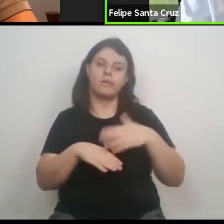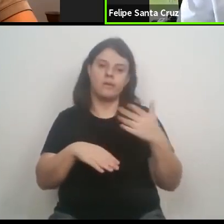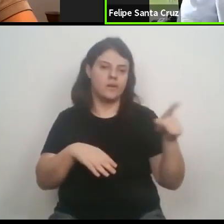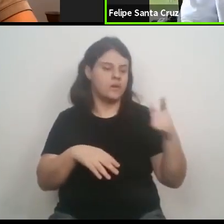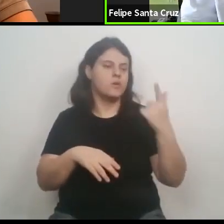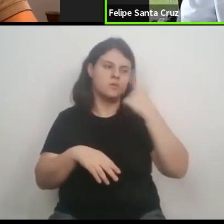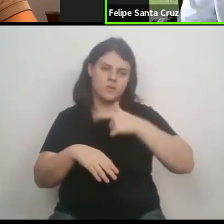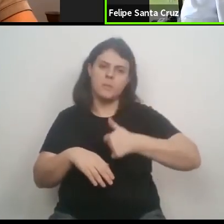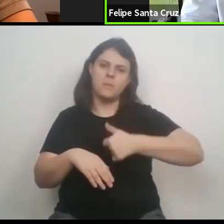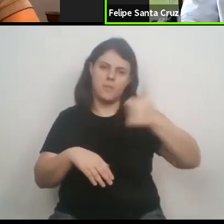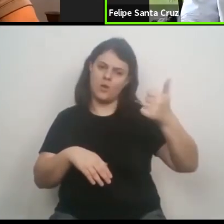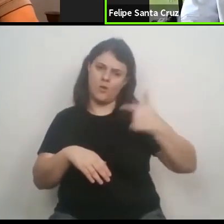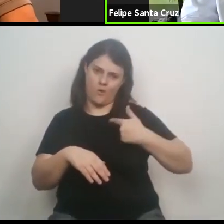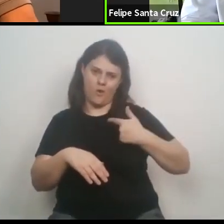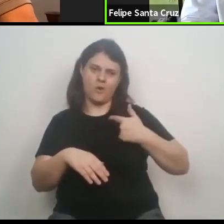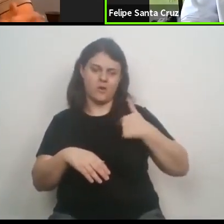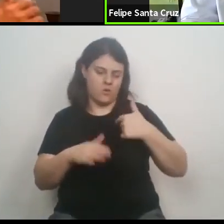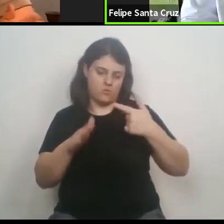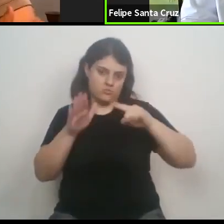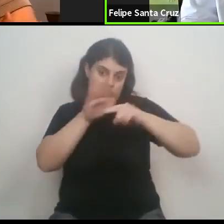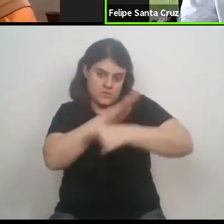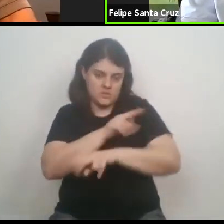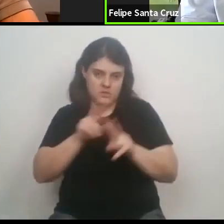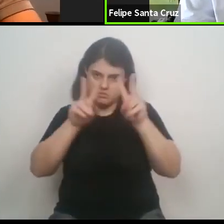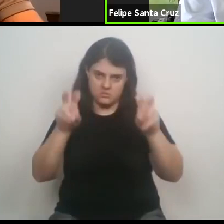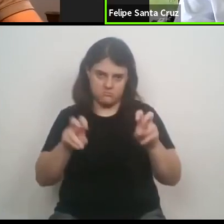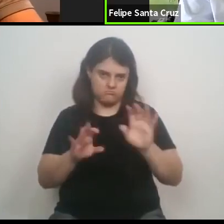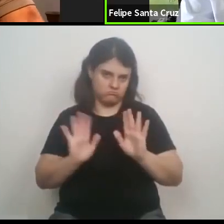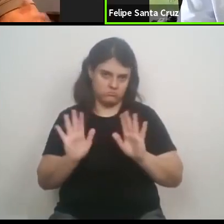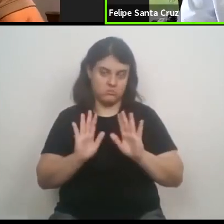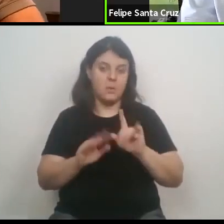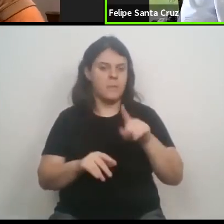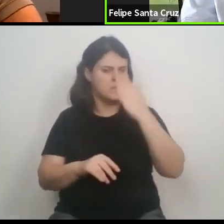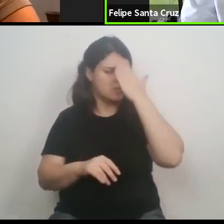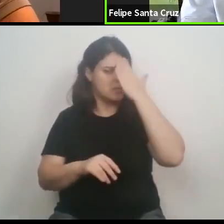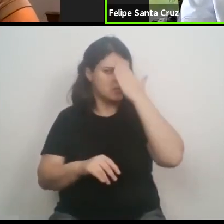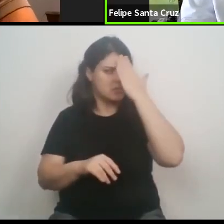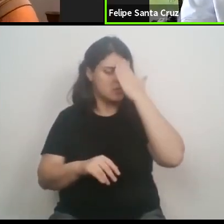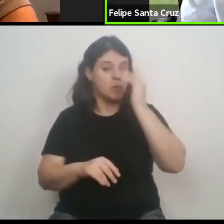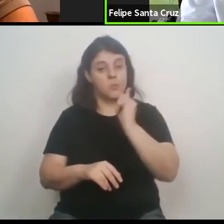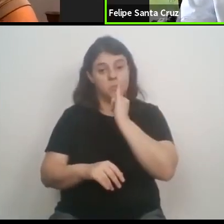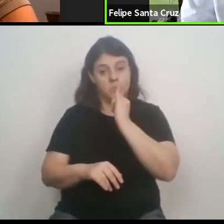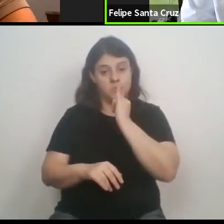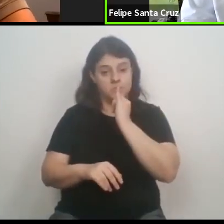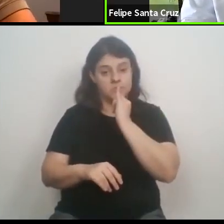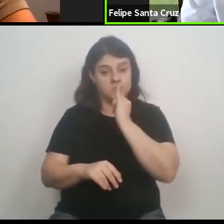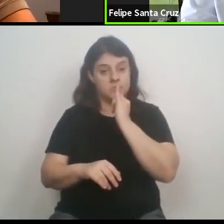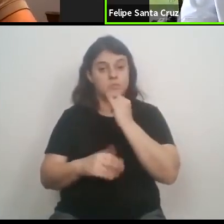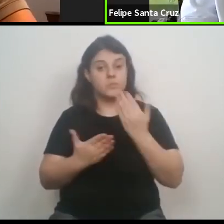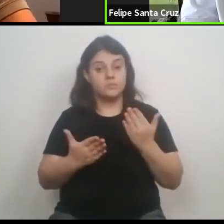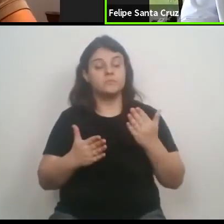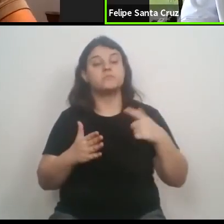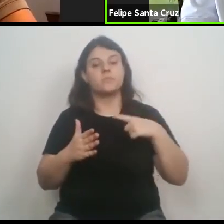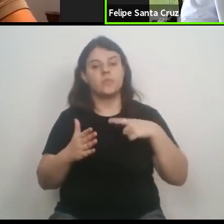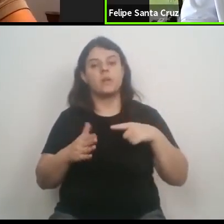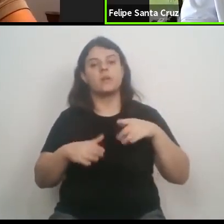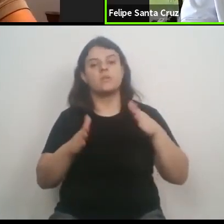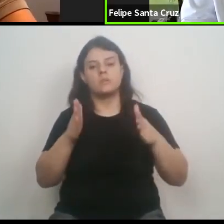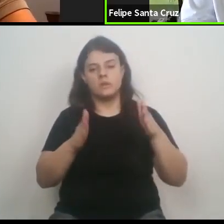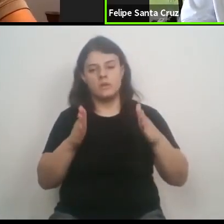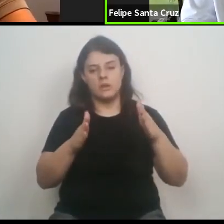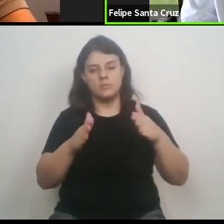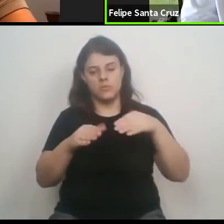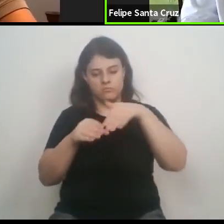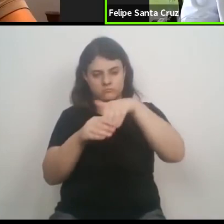capacitados do que eu, não sou um especialista no tema, mas sei que, por exemplo, durante a nossa eleição de 2018,